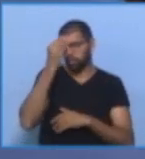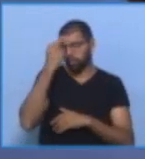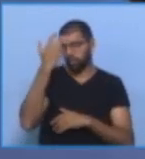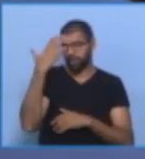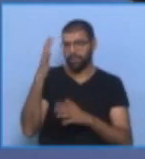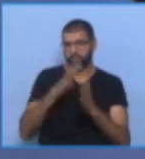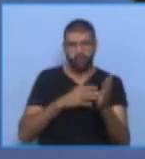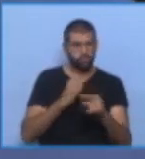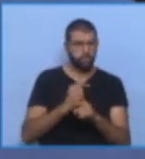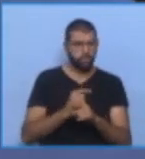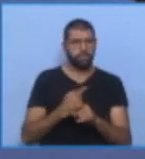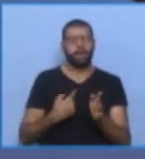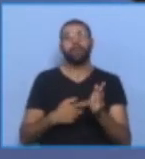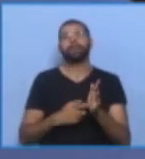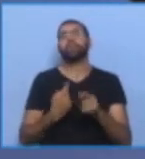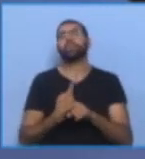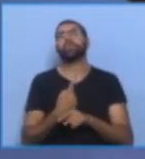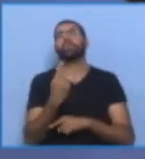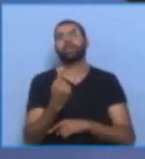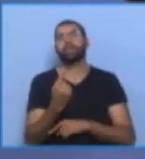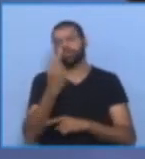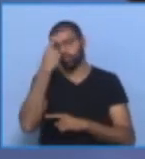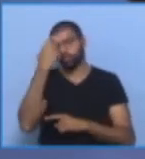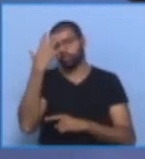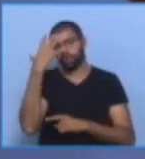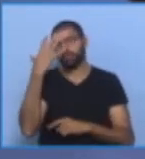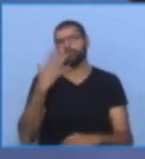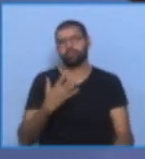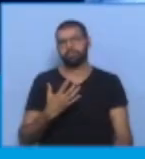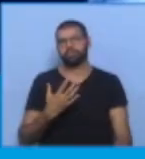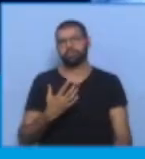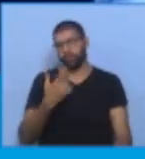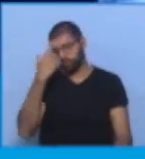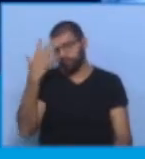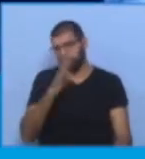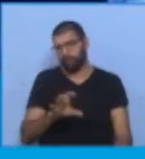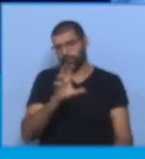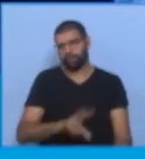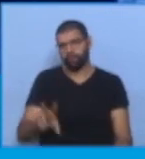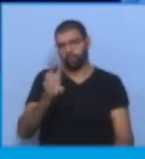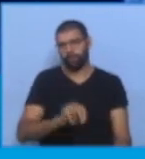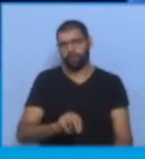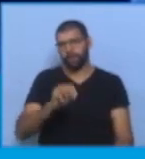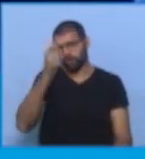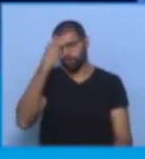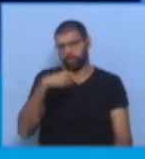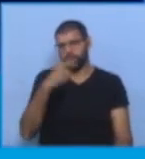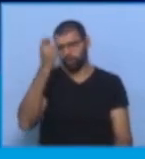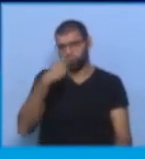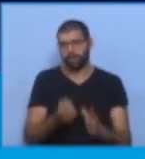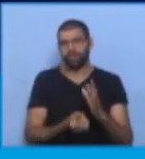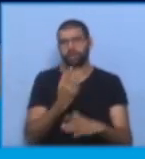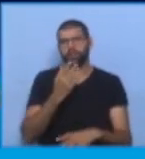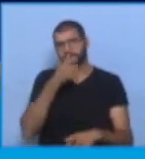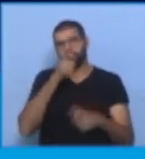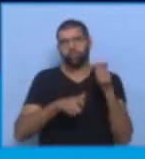é precisa uma coisa: é compreendermos de uma nova forma o mito de origem. As